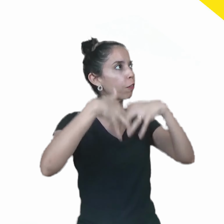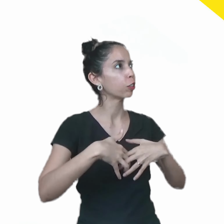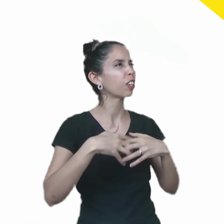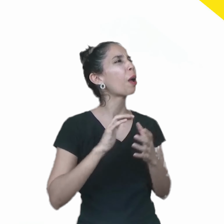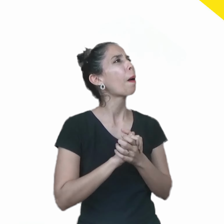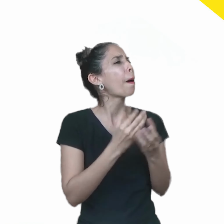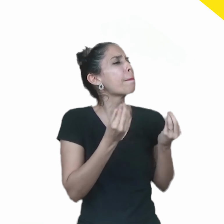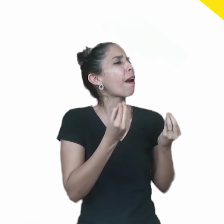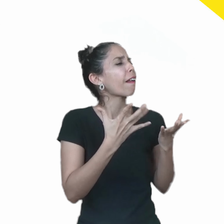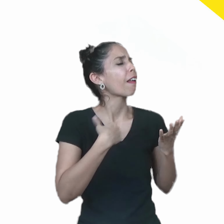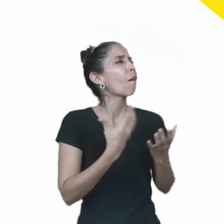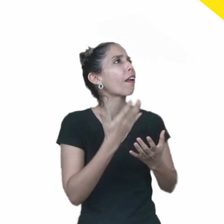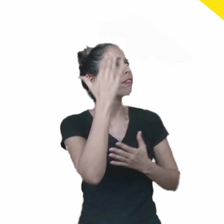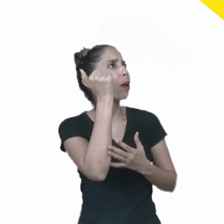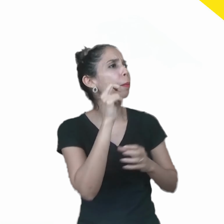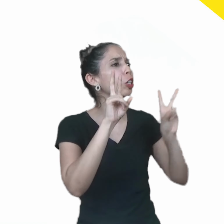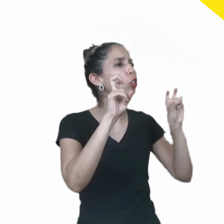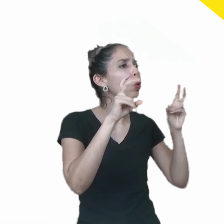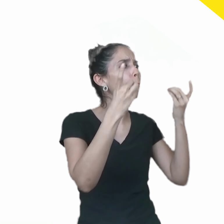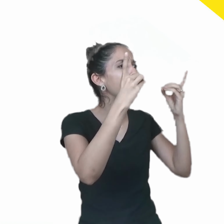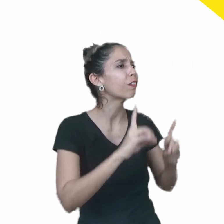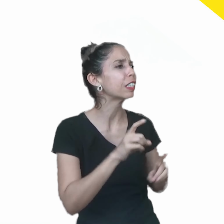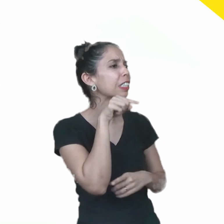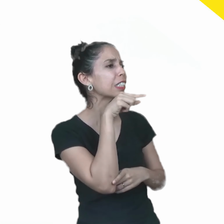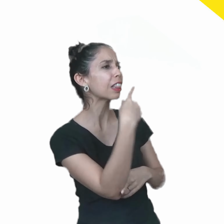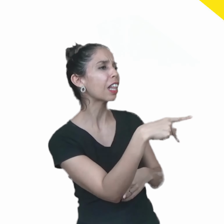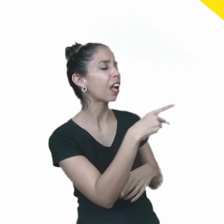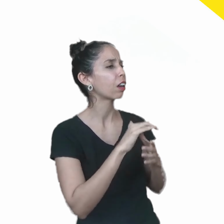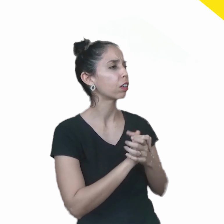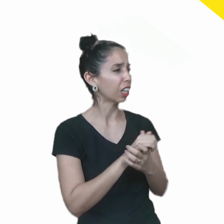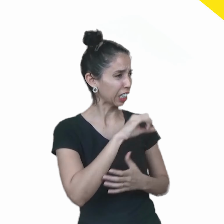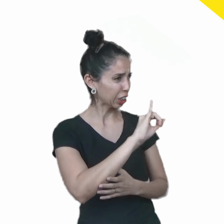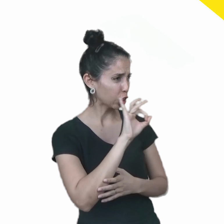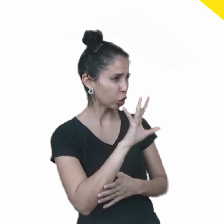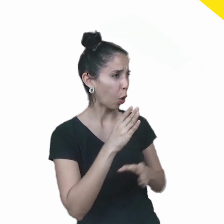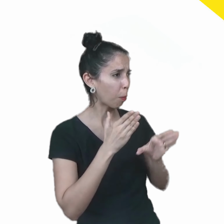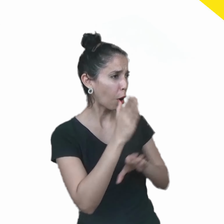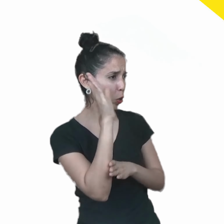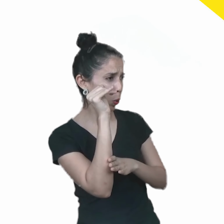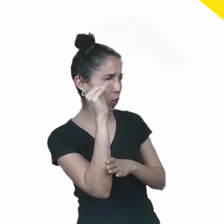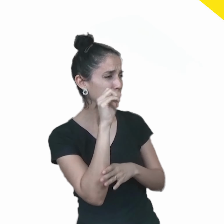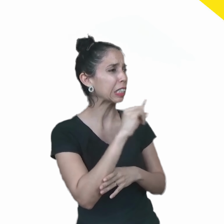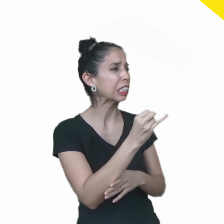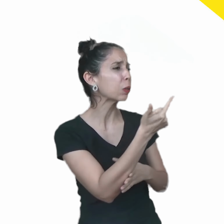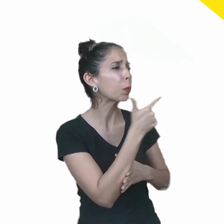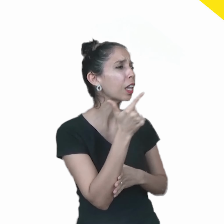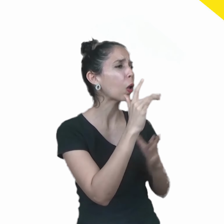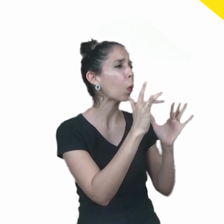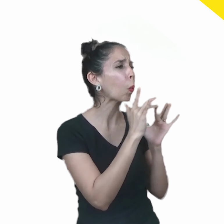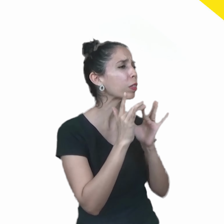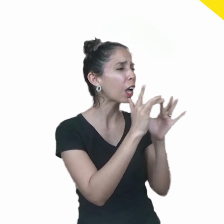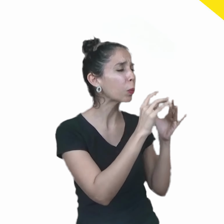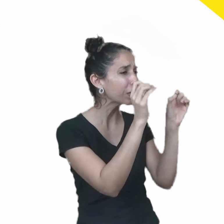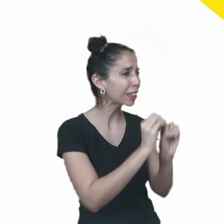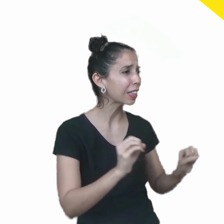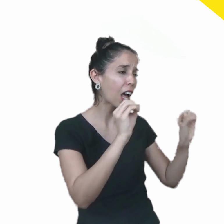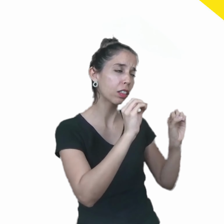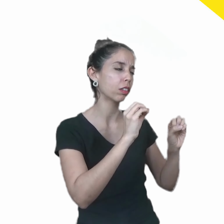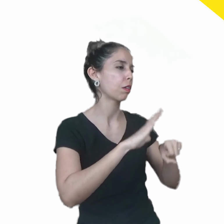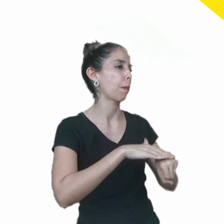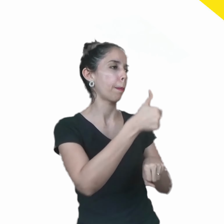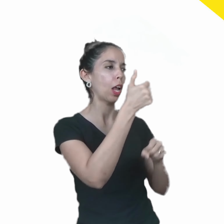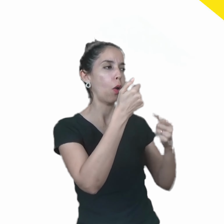preciso se perguntar Para que eu quero saber sobre a deficiência da pessoa? Se for só por curiosidade e não houver